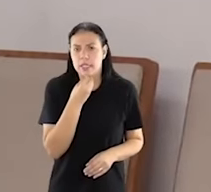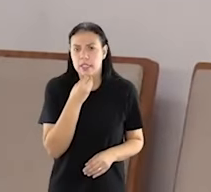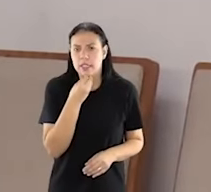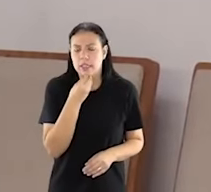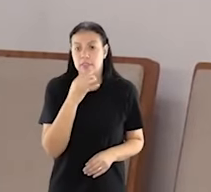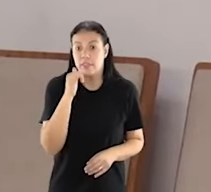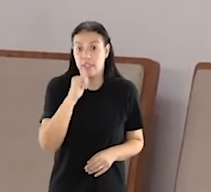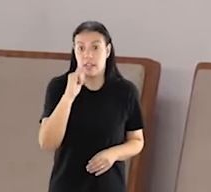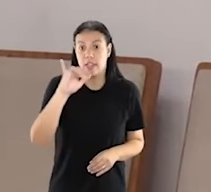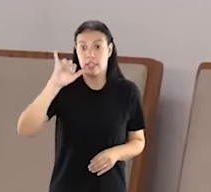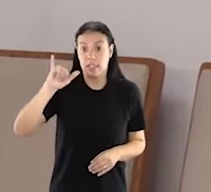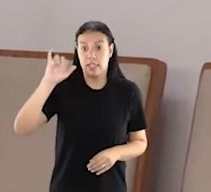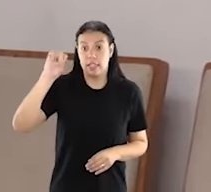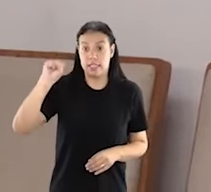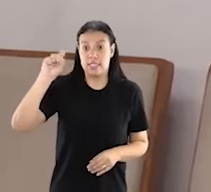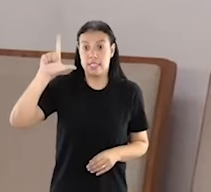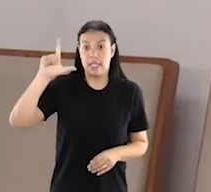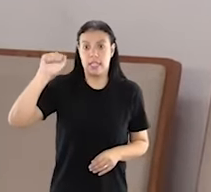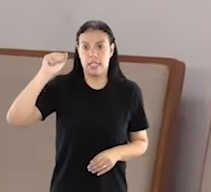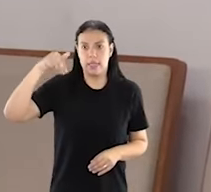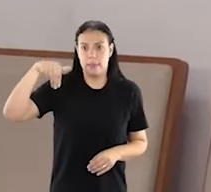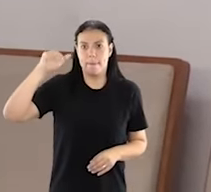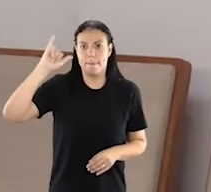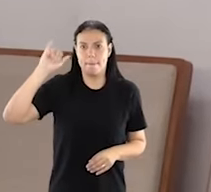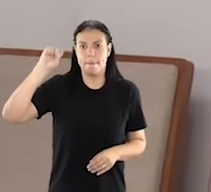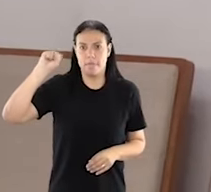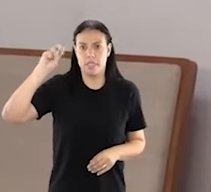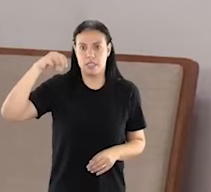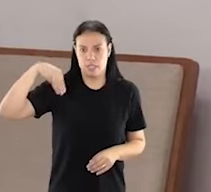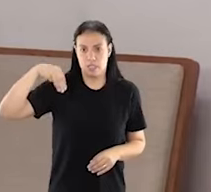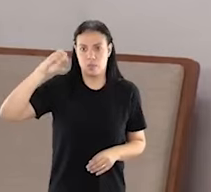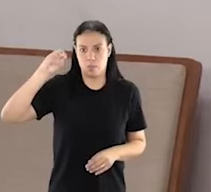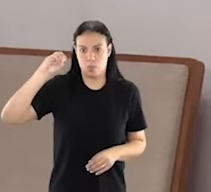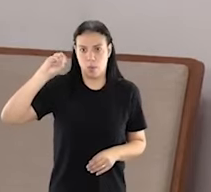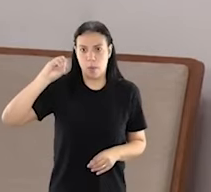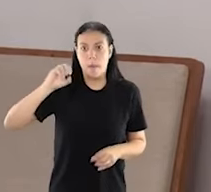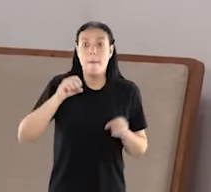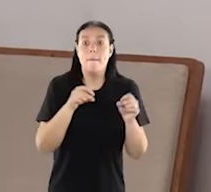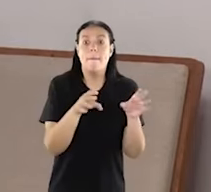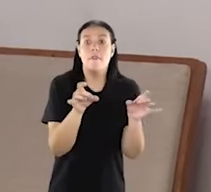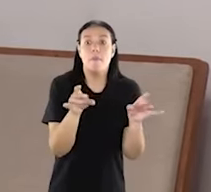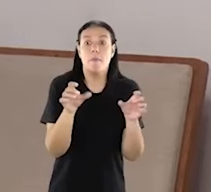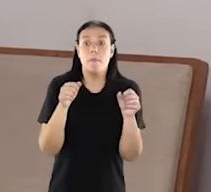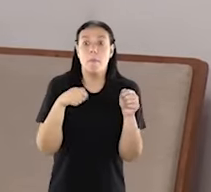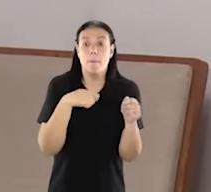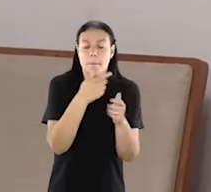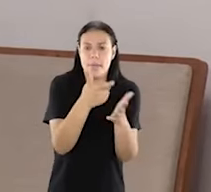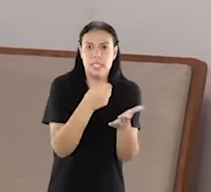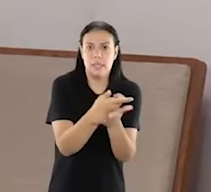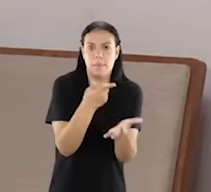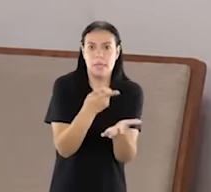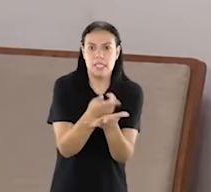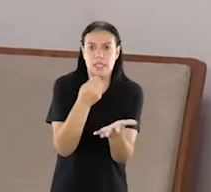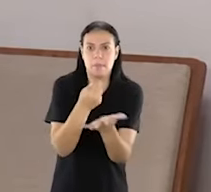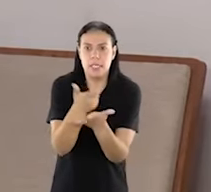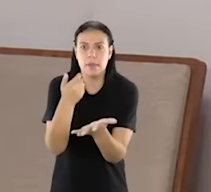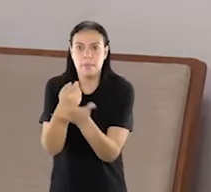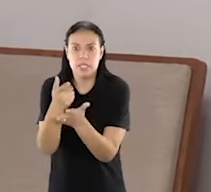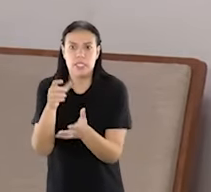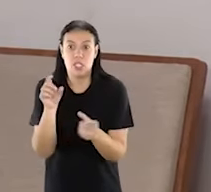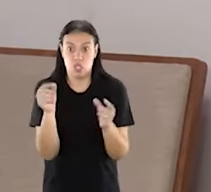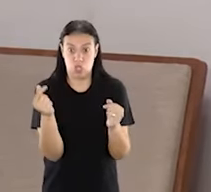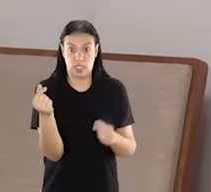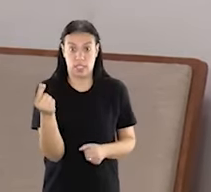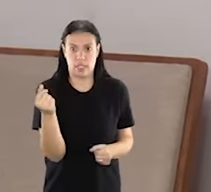islamismo envia só para os Estados Unidos mais dinheiro para a causa expansionista